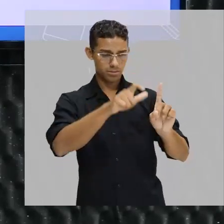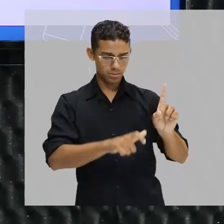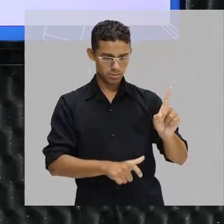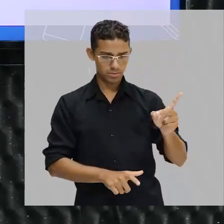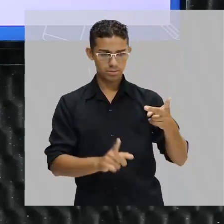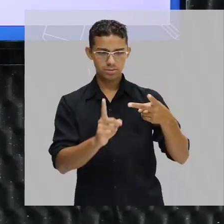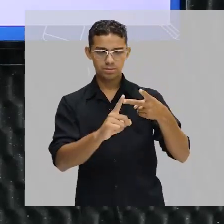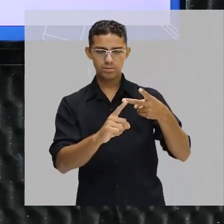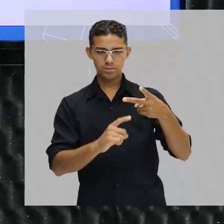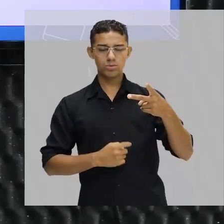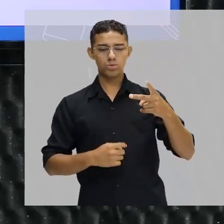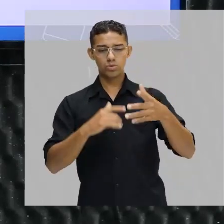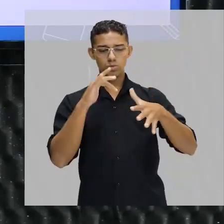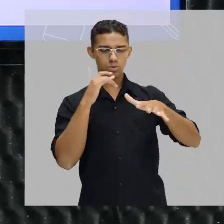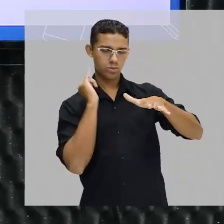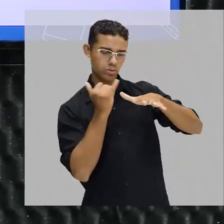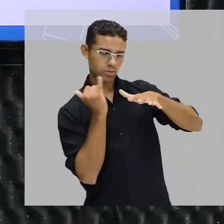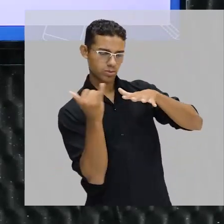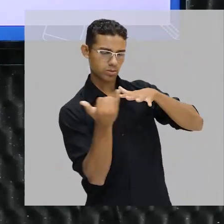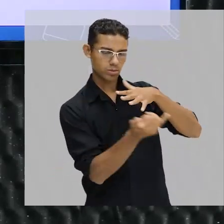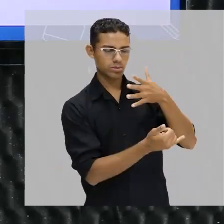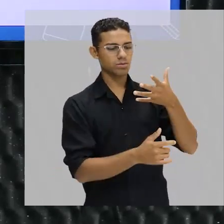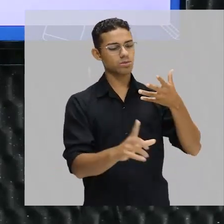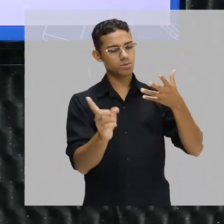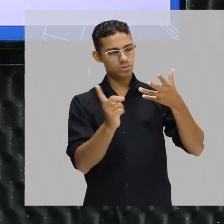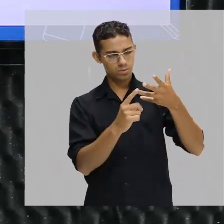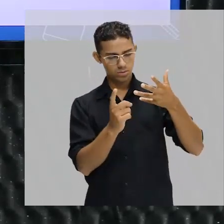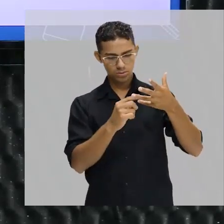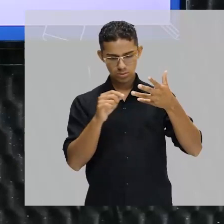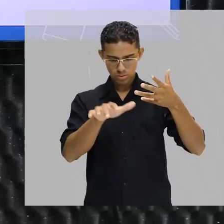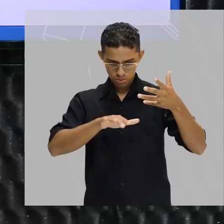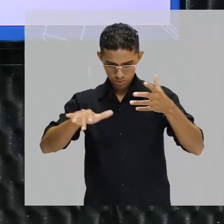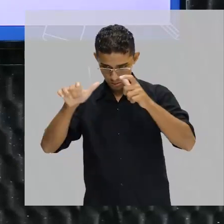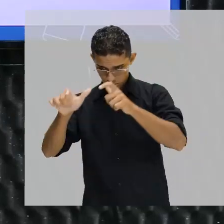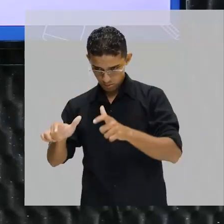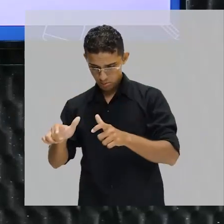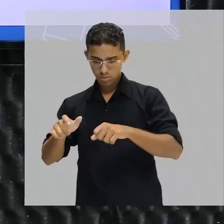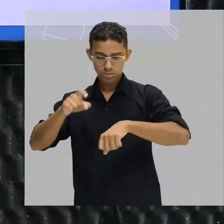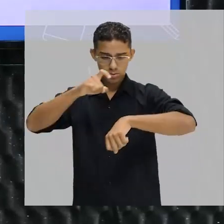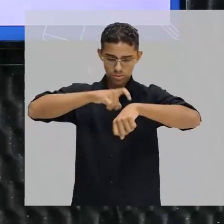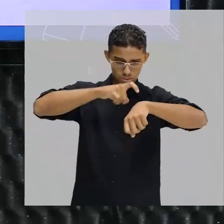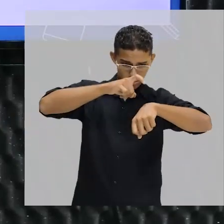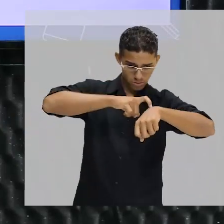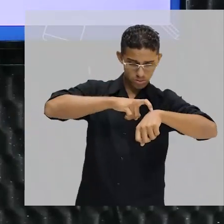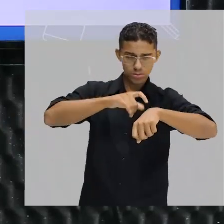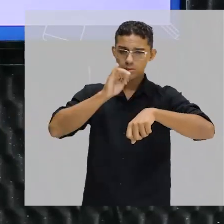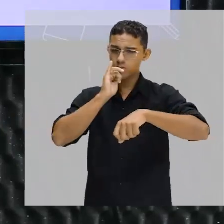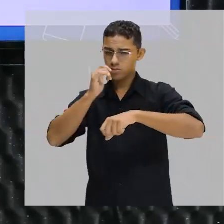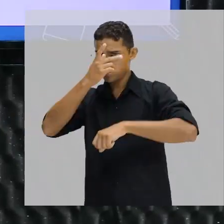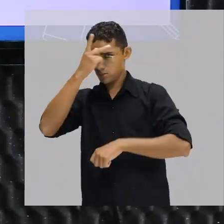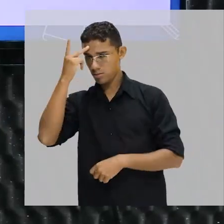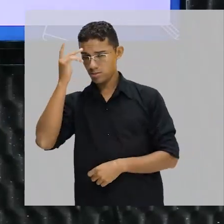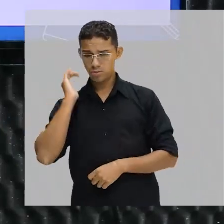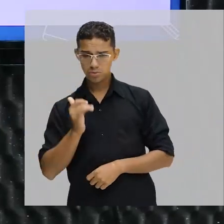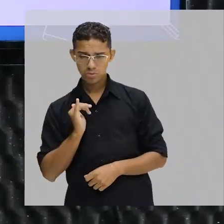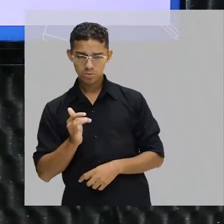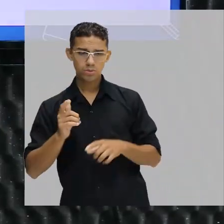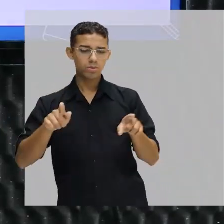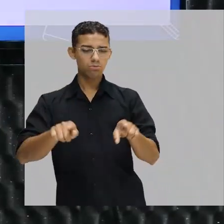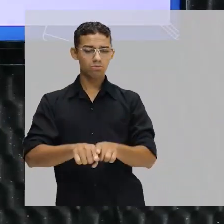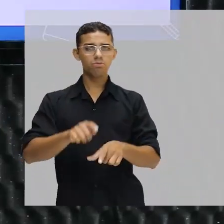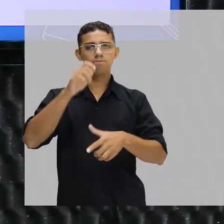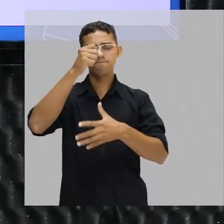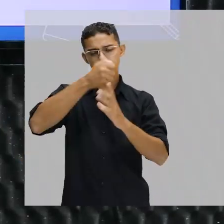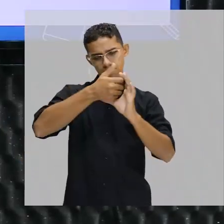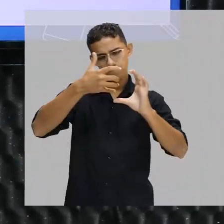personagem, o enredo, o espaço, o narrador, o tempo. E aí sim são características que estão dentro